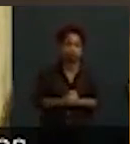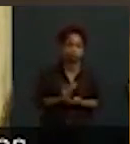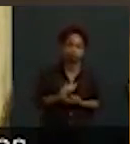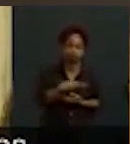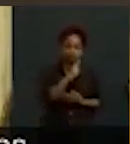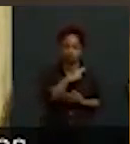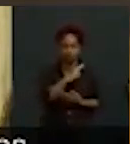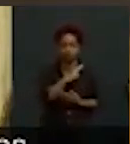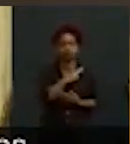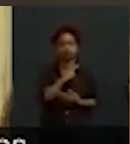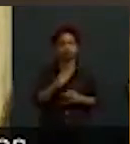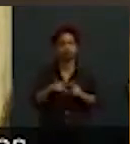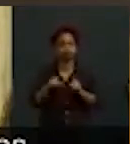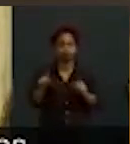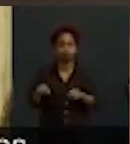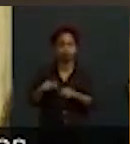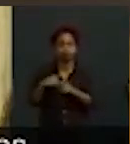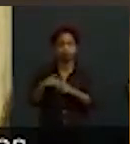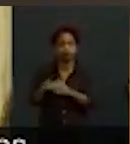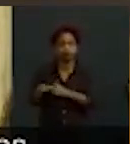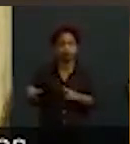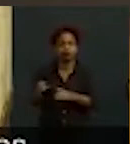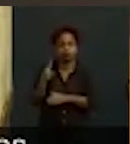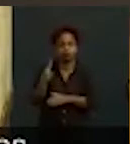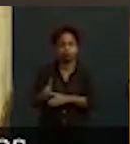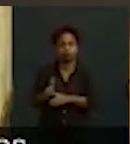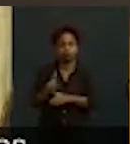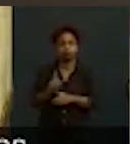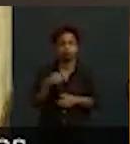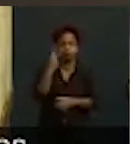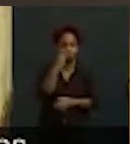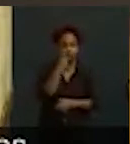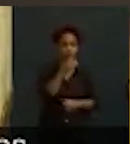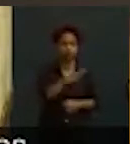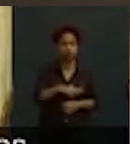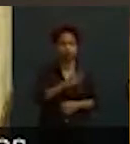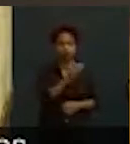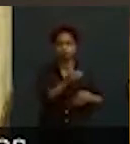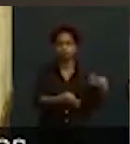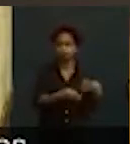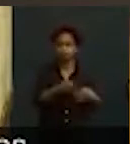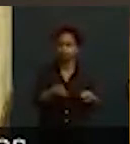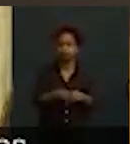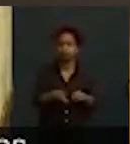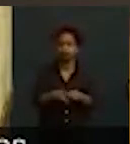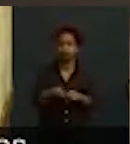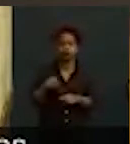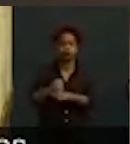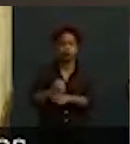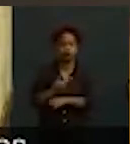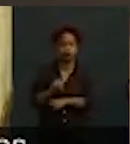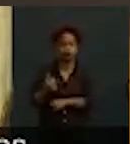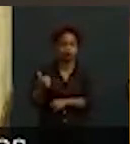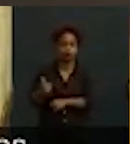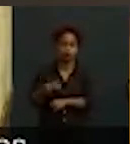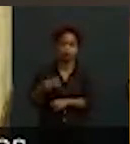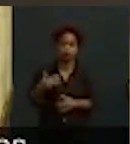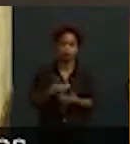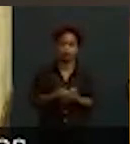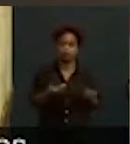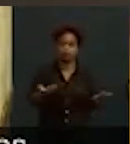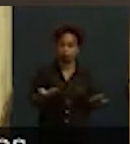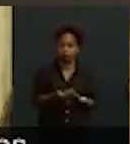chefia de gabinete, no gabinete do Procurador-Geral de Justiça e, desde 2013, na assessoria